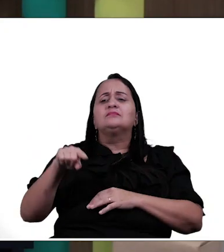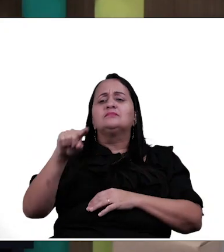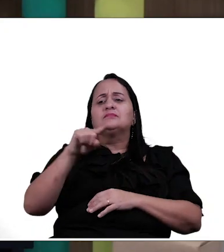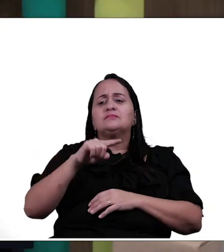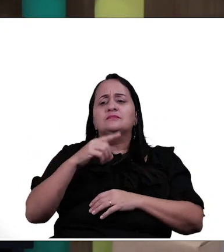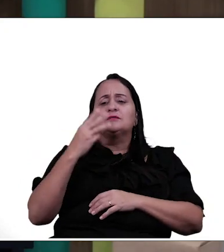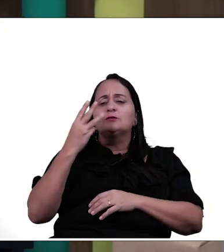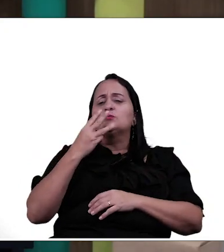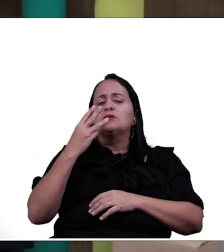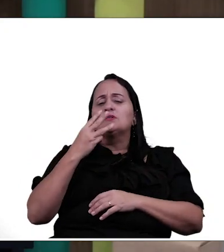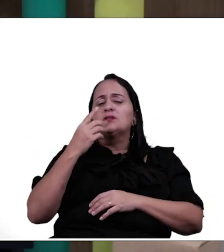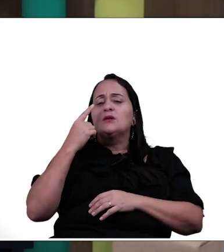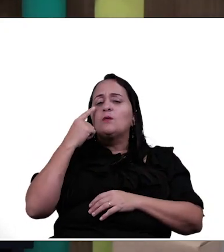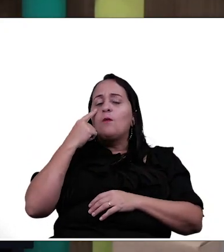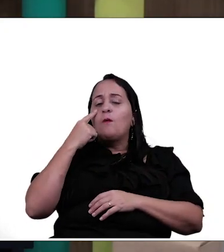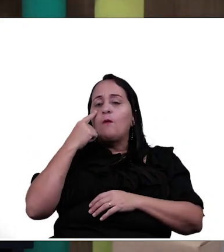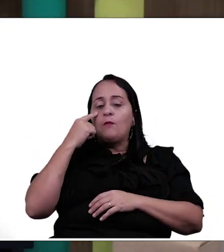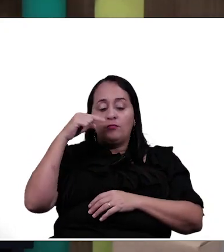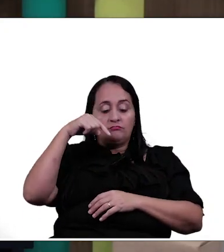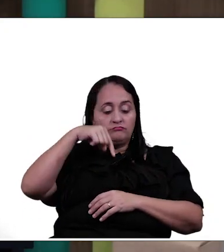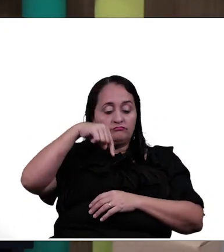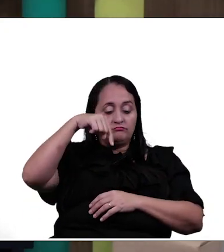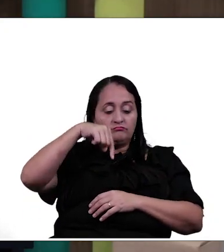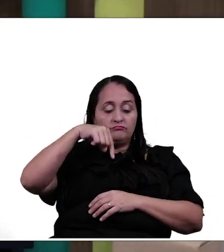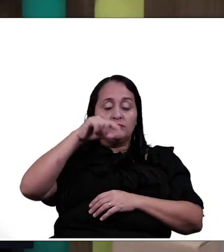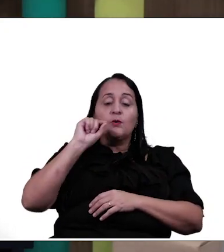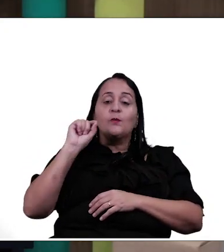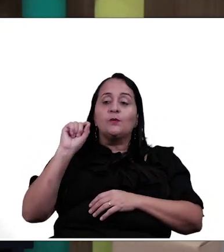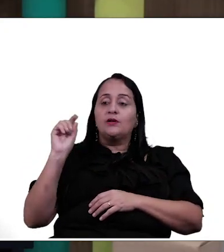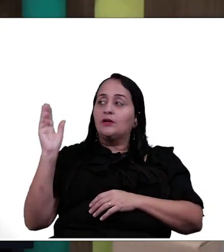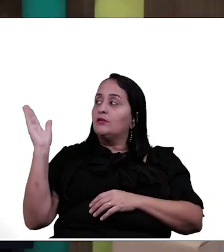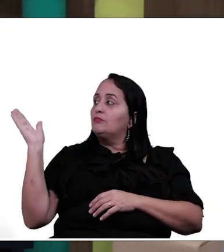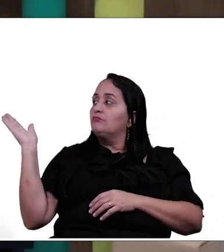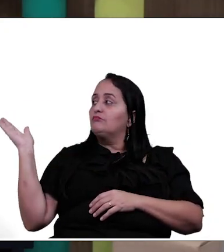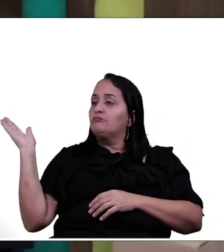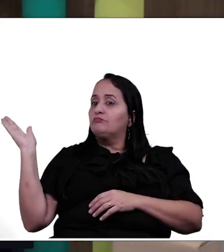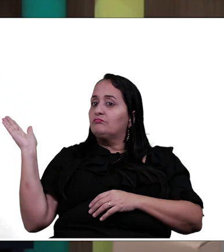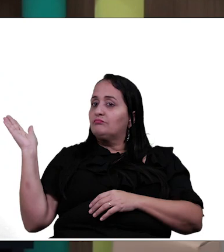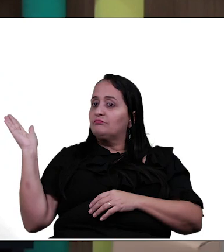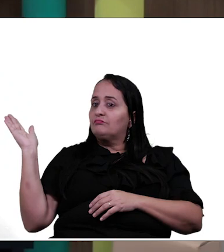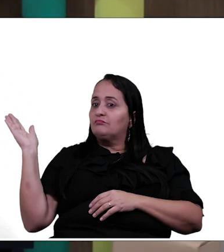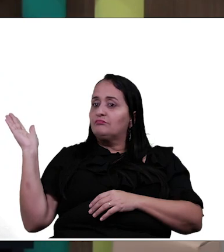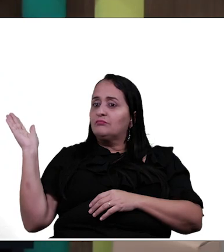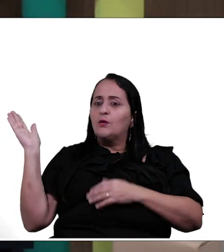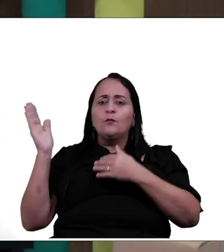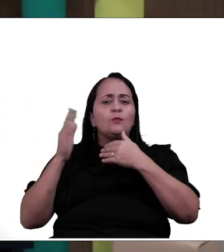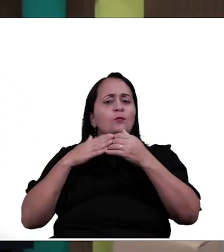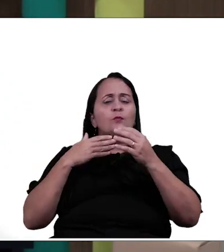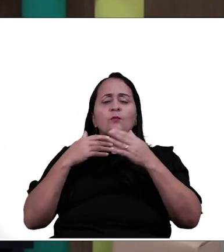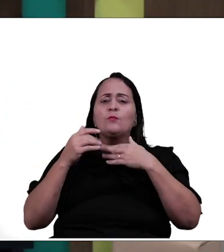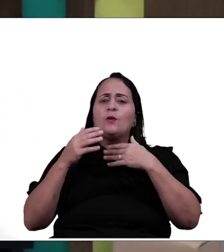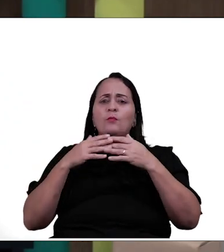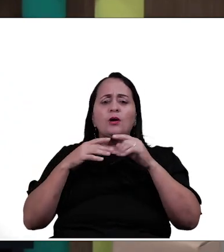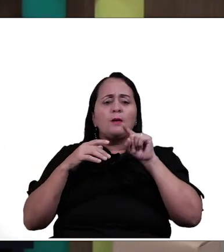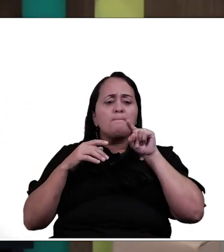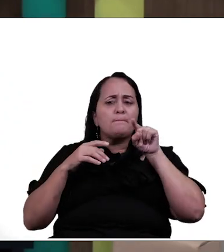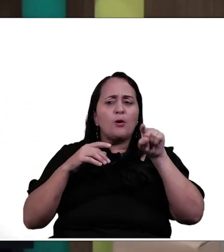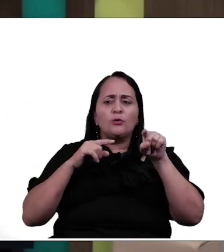de números racionais não negativos. Correto? A partir